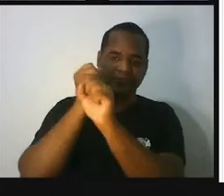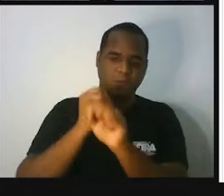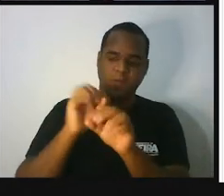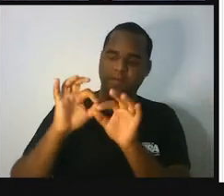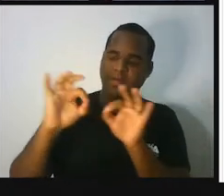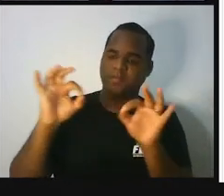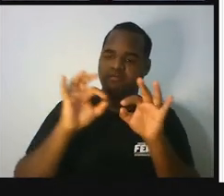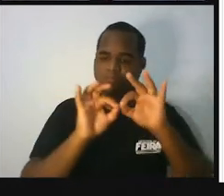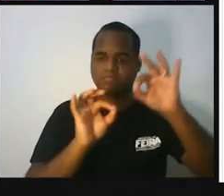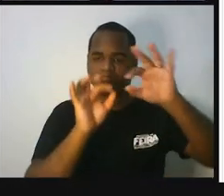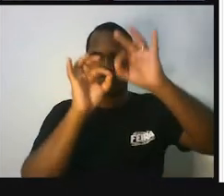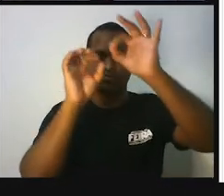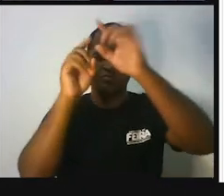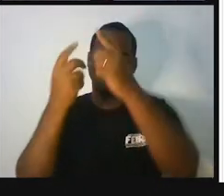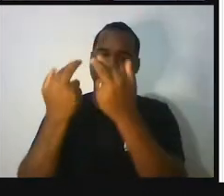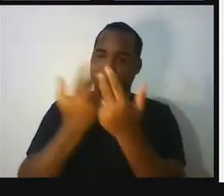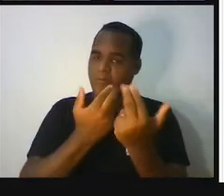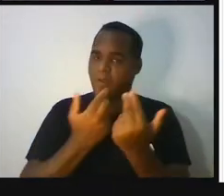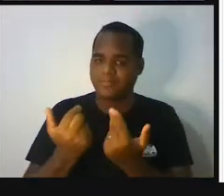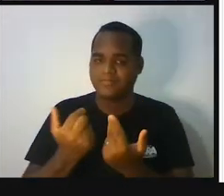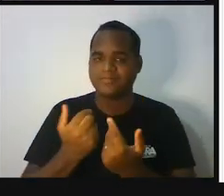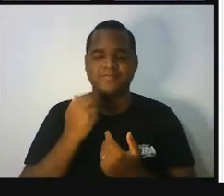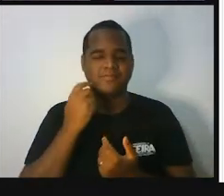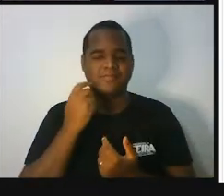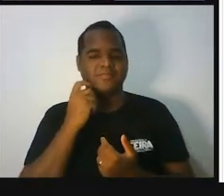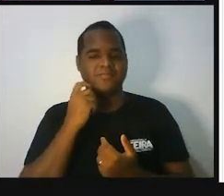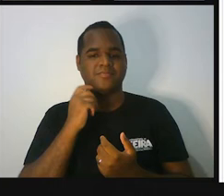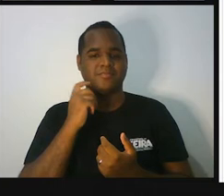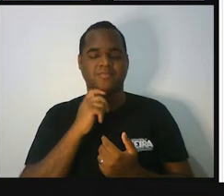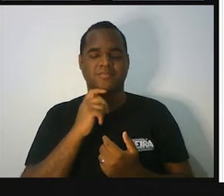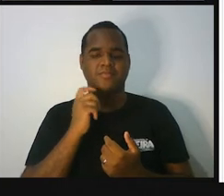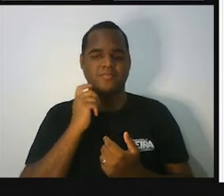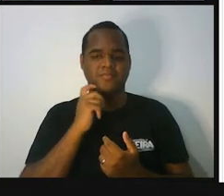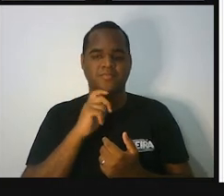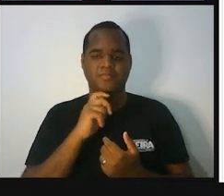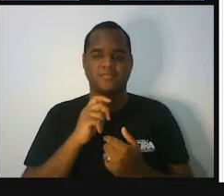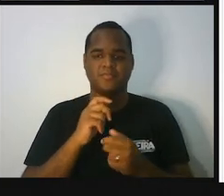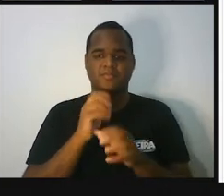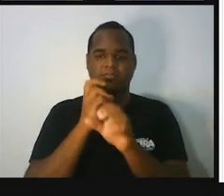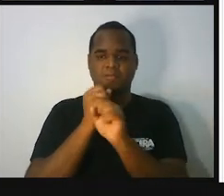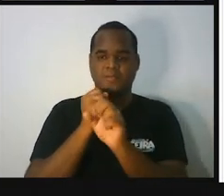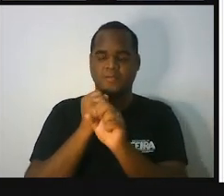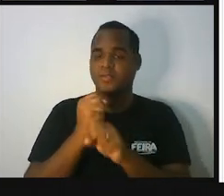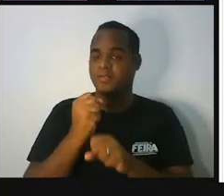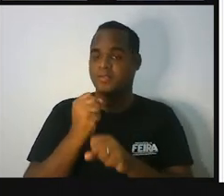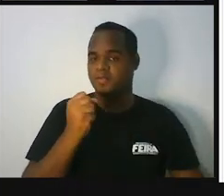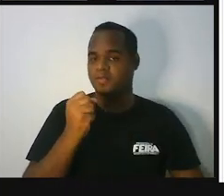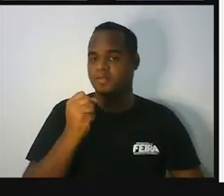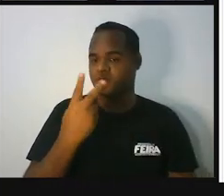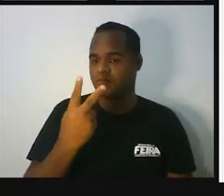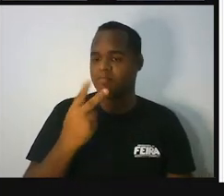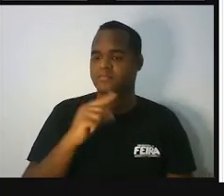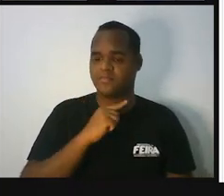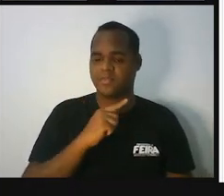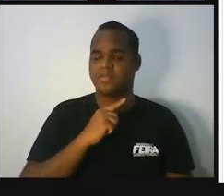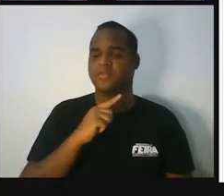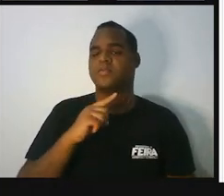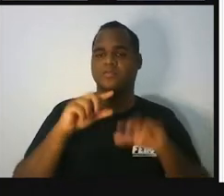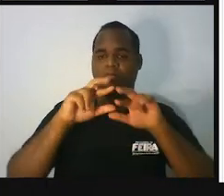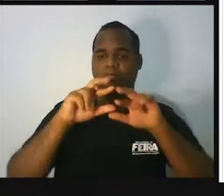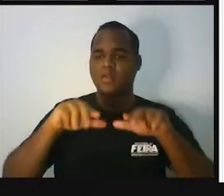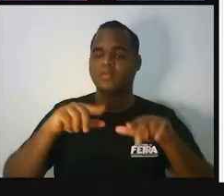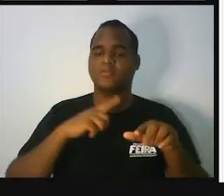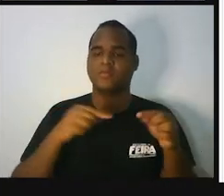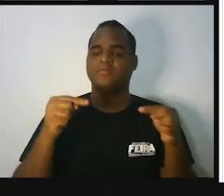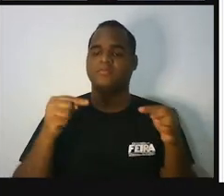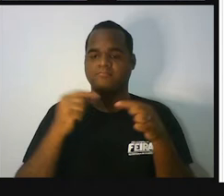e tiver a mesma medida. Como assim, professor? Eu vou medir esse lado aqui, ó. Esse lado me deu 2. Todos os outros lados vai ter que dar